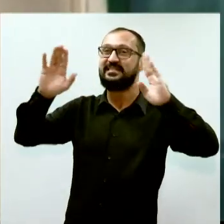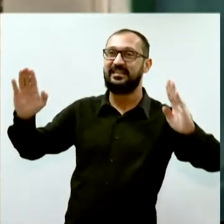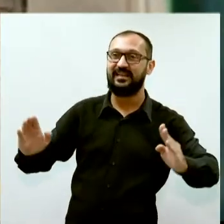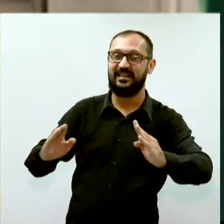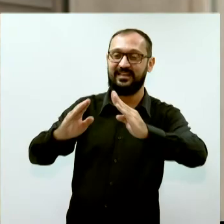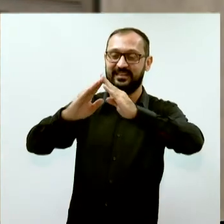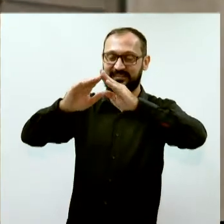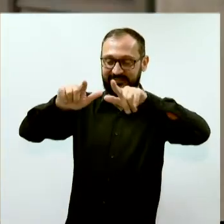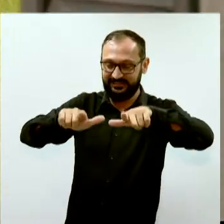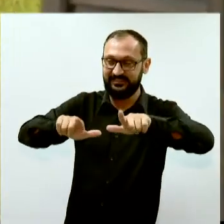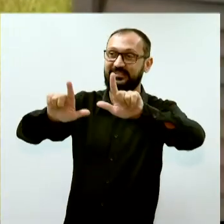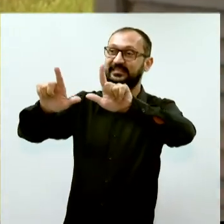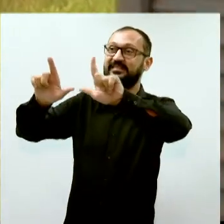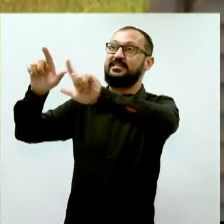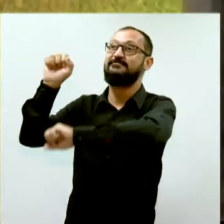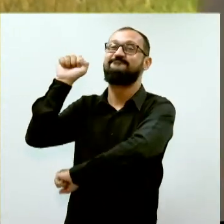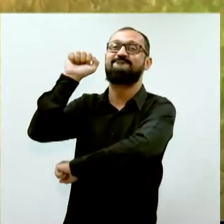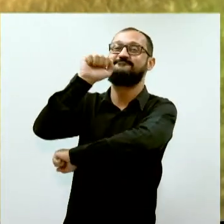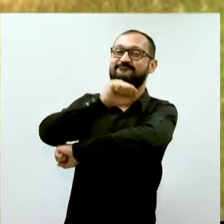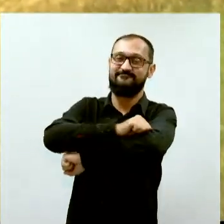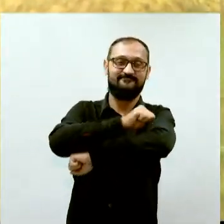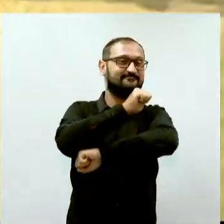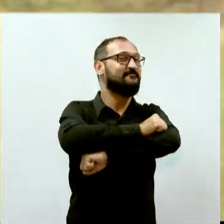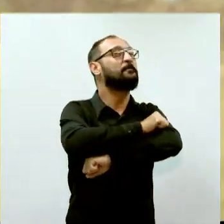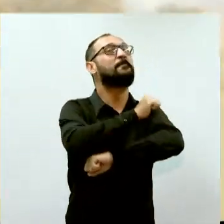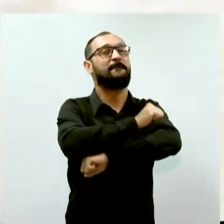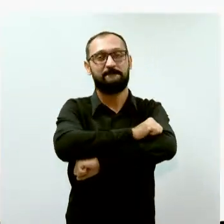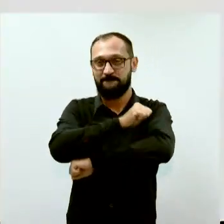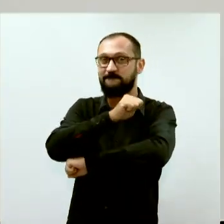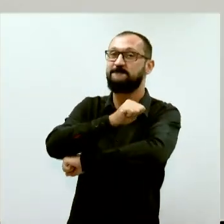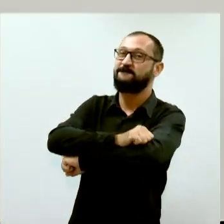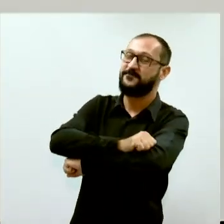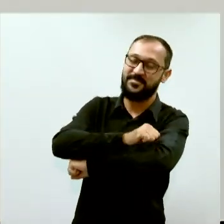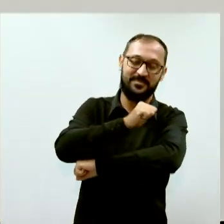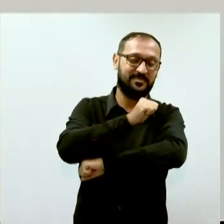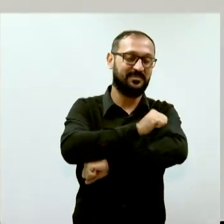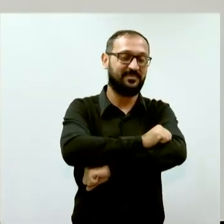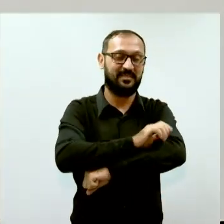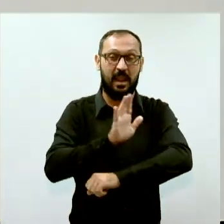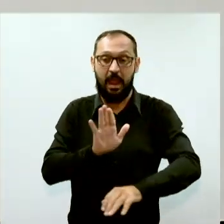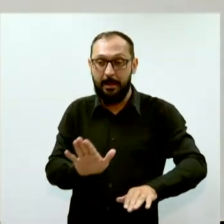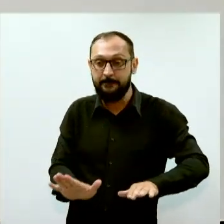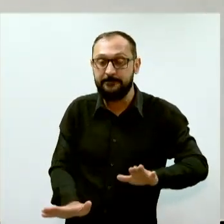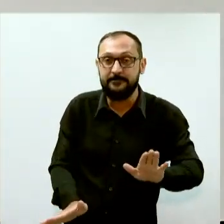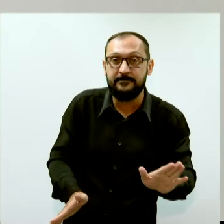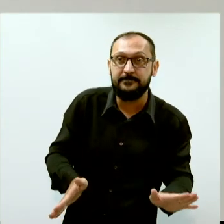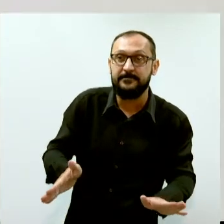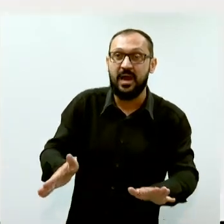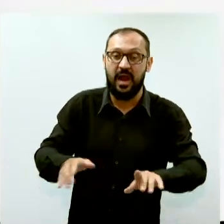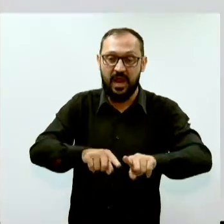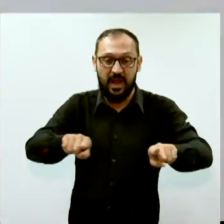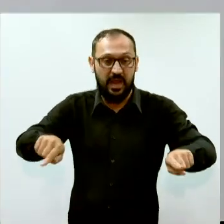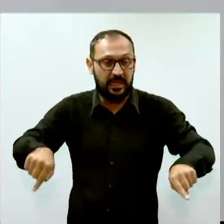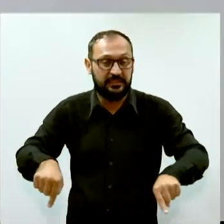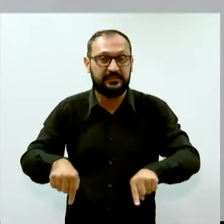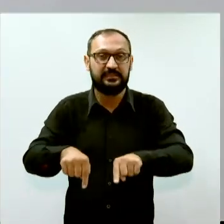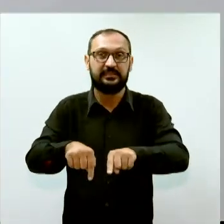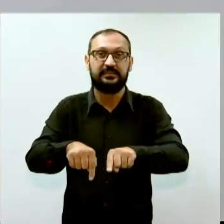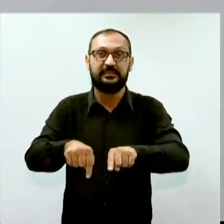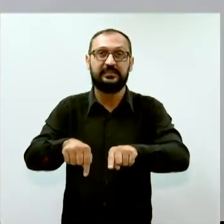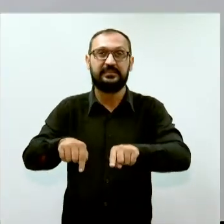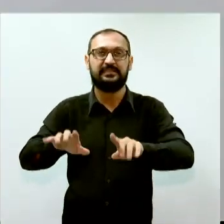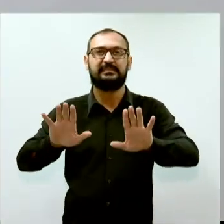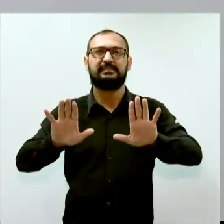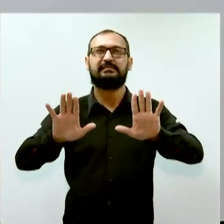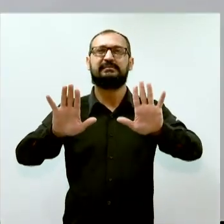No barraco, no quadrado da janela. A pegada dela no barraco em